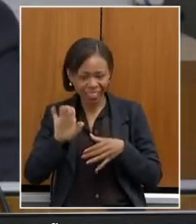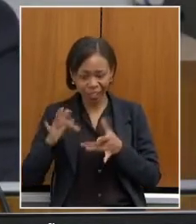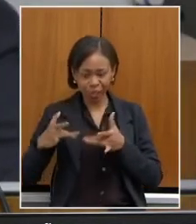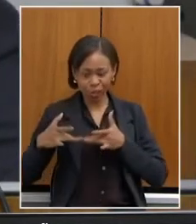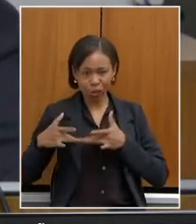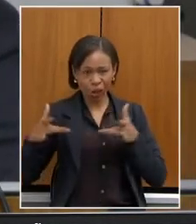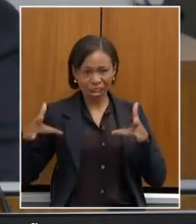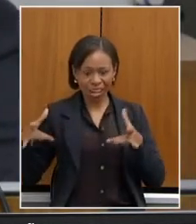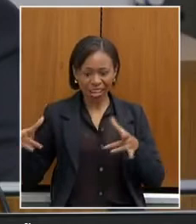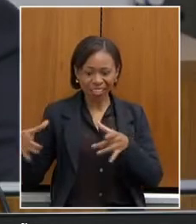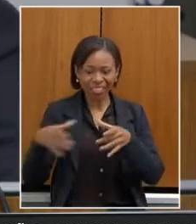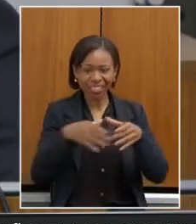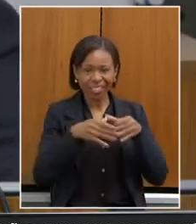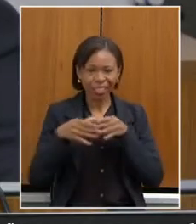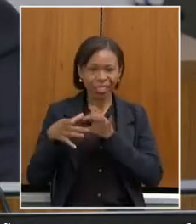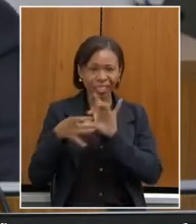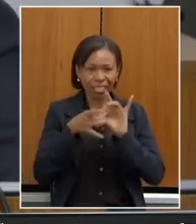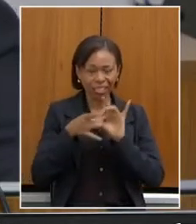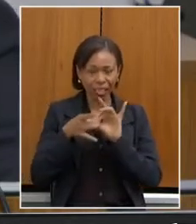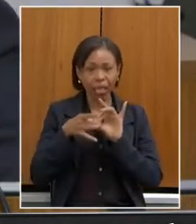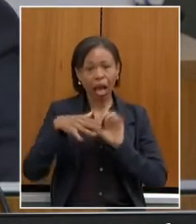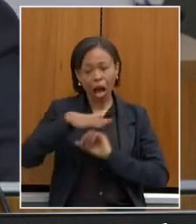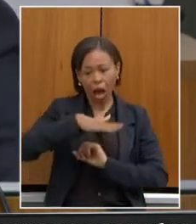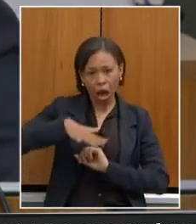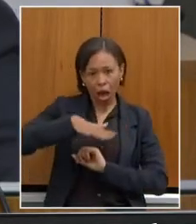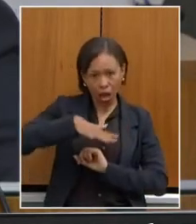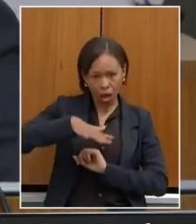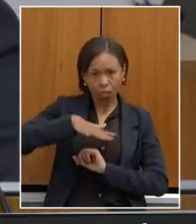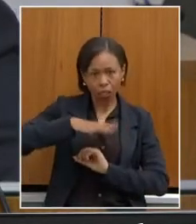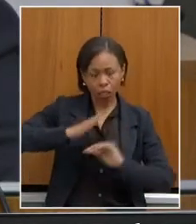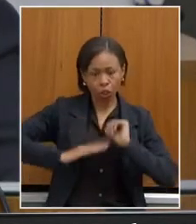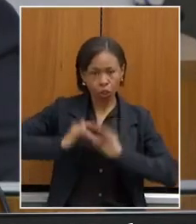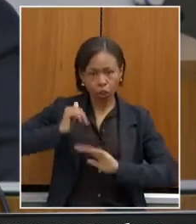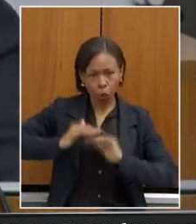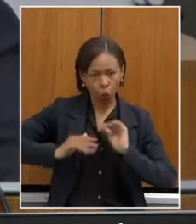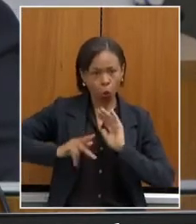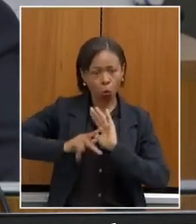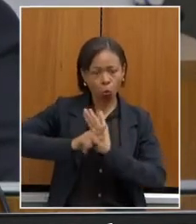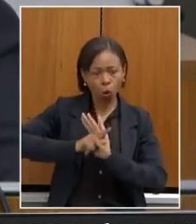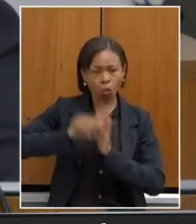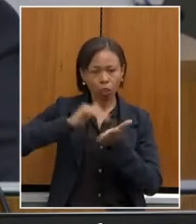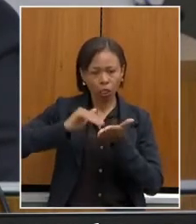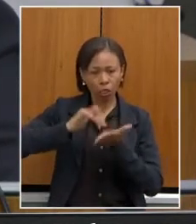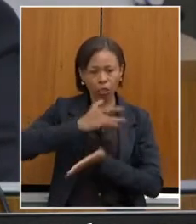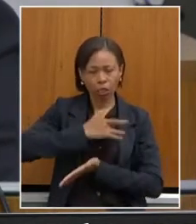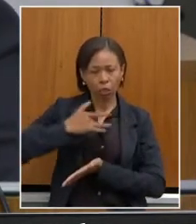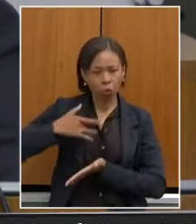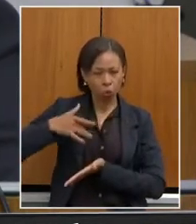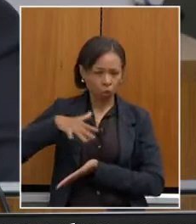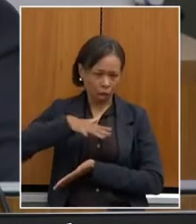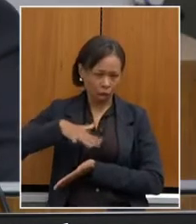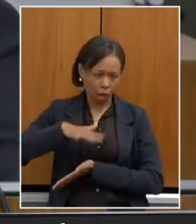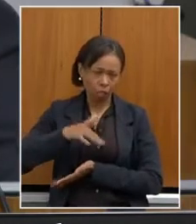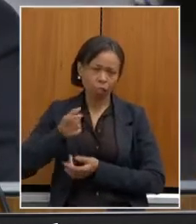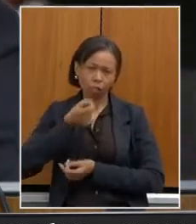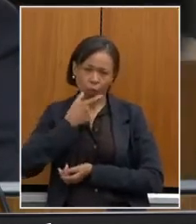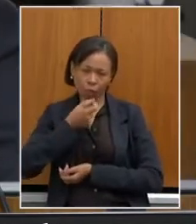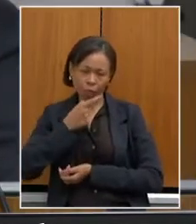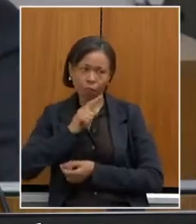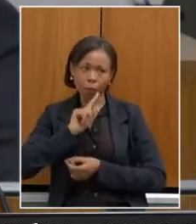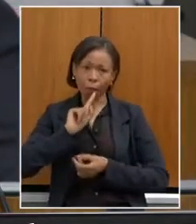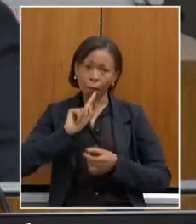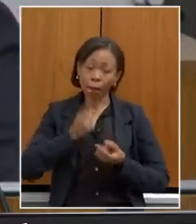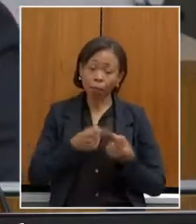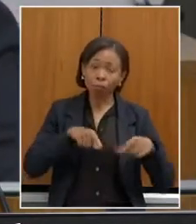técnica da secretarista da auto saúde a área de medicamentos junto com o conselho de secretários municipais de saúde